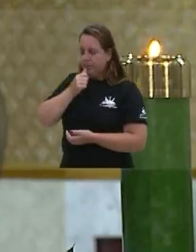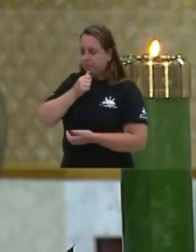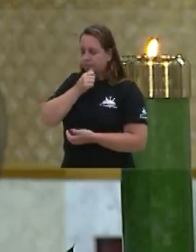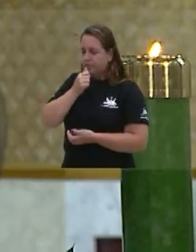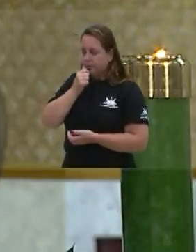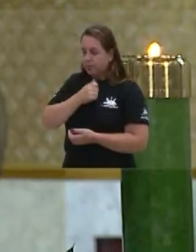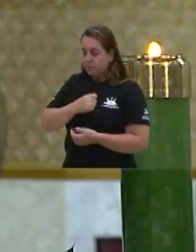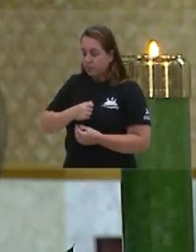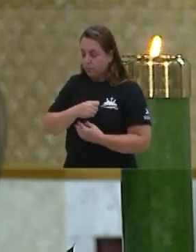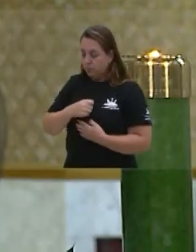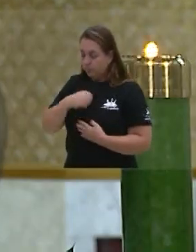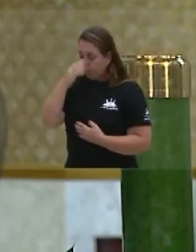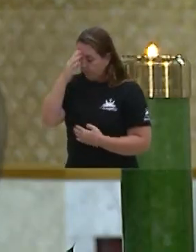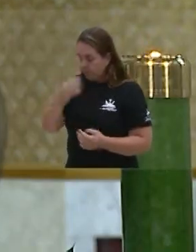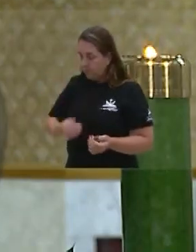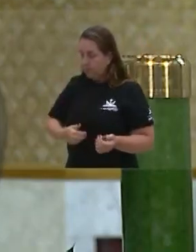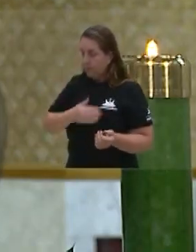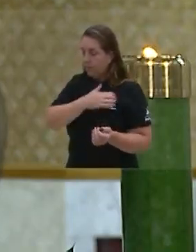tempo,